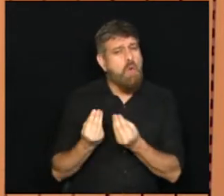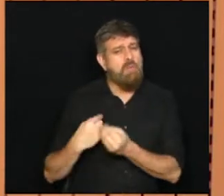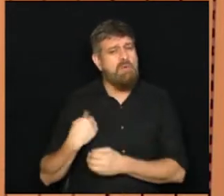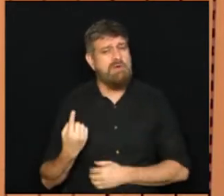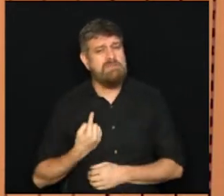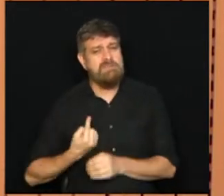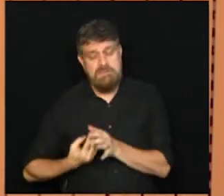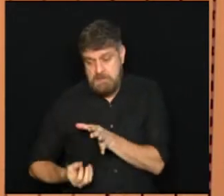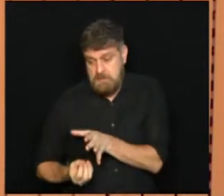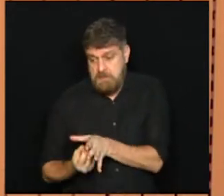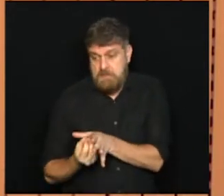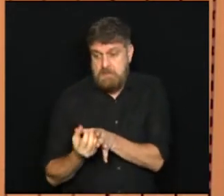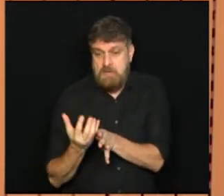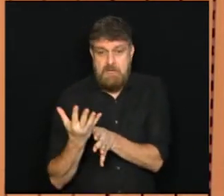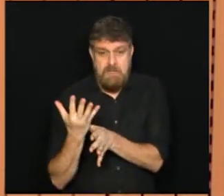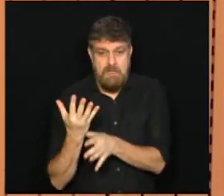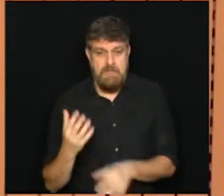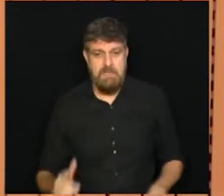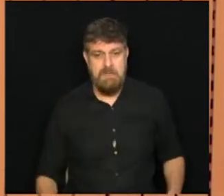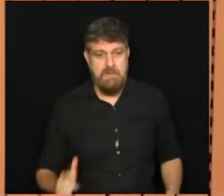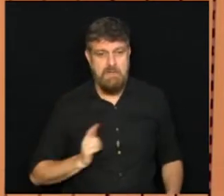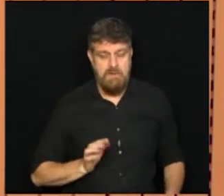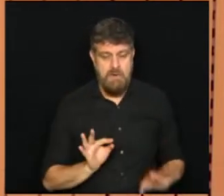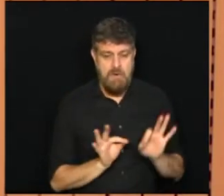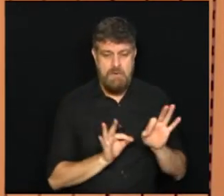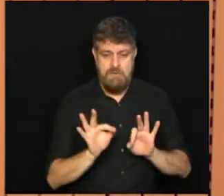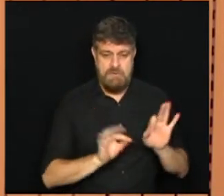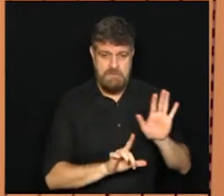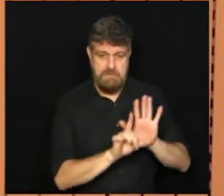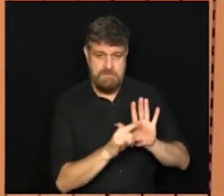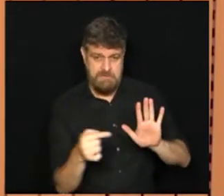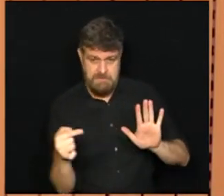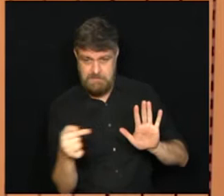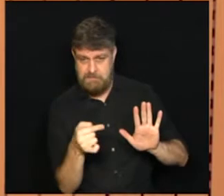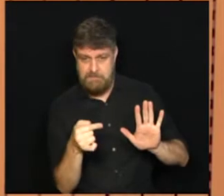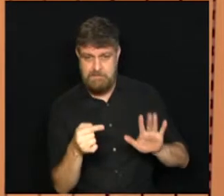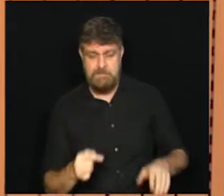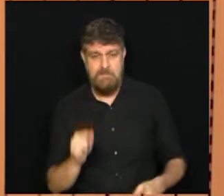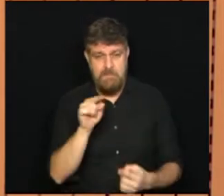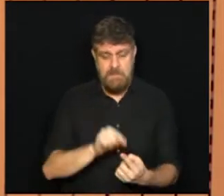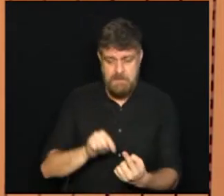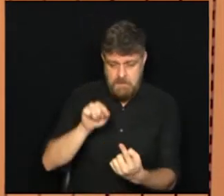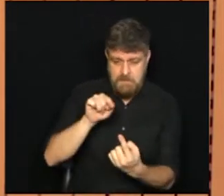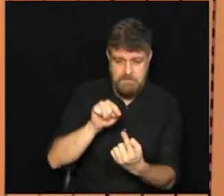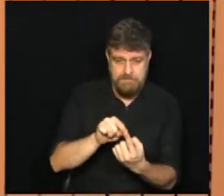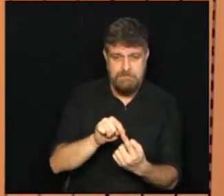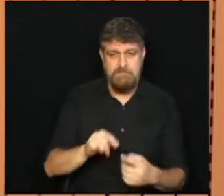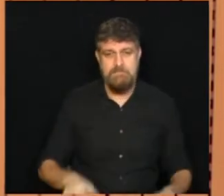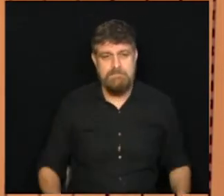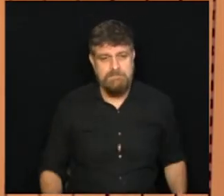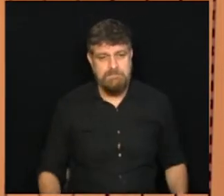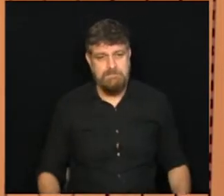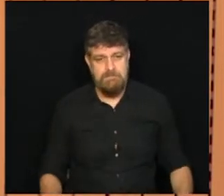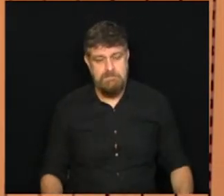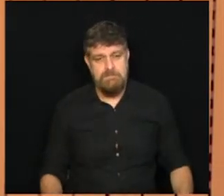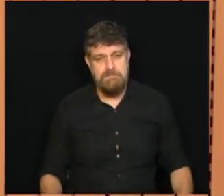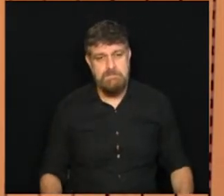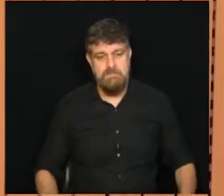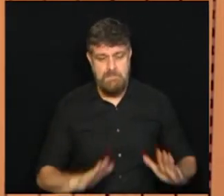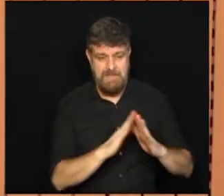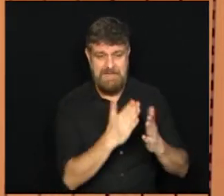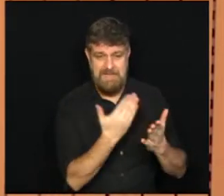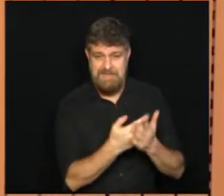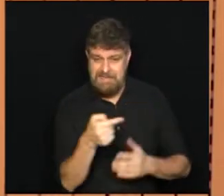criar um PL, né, um projeto que é justamente para que essa escola, né, ela seja